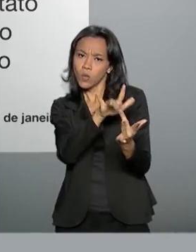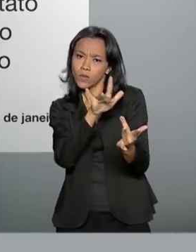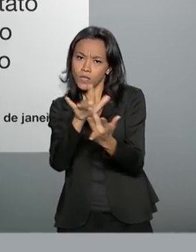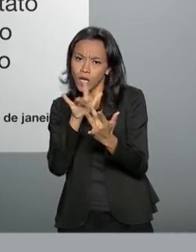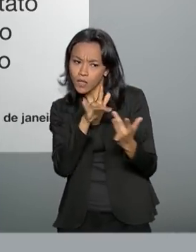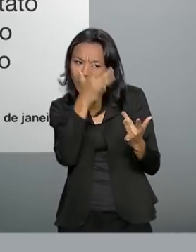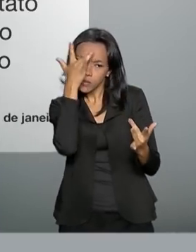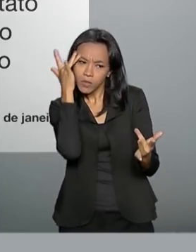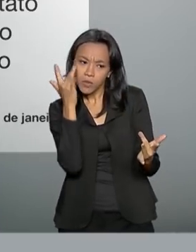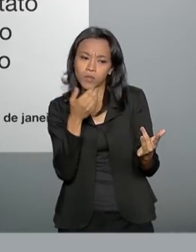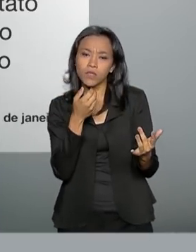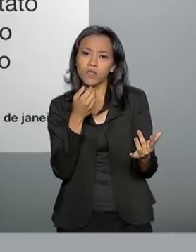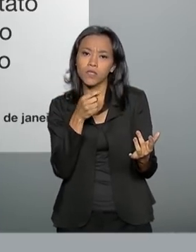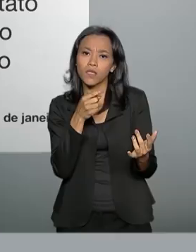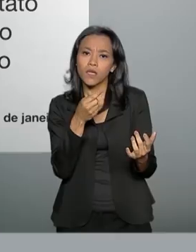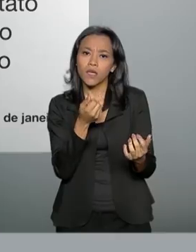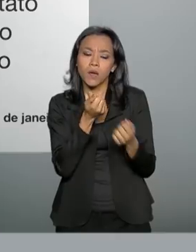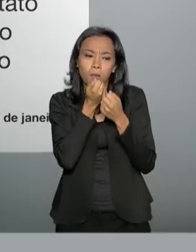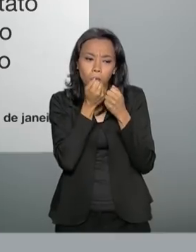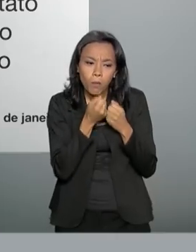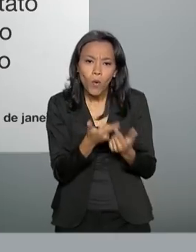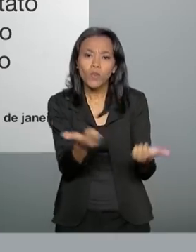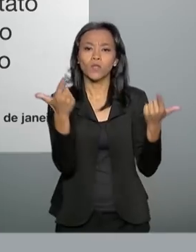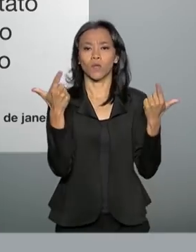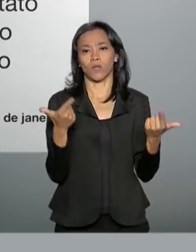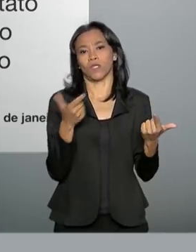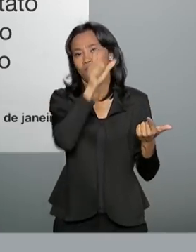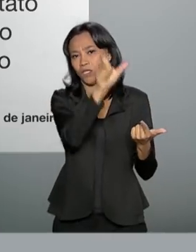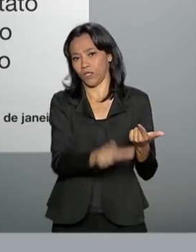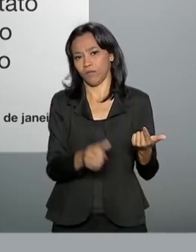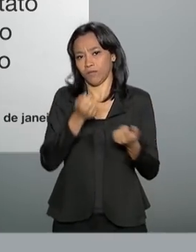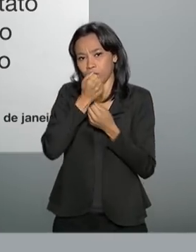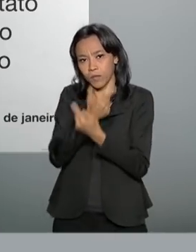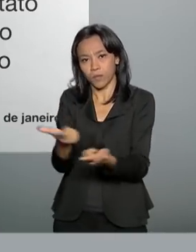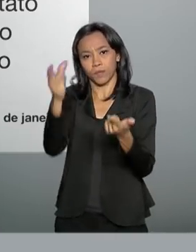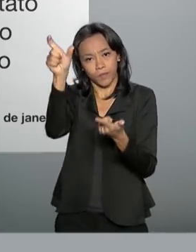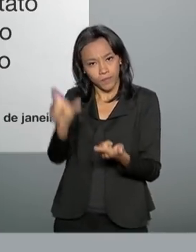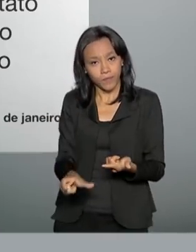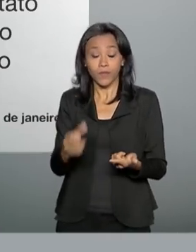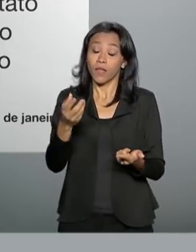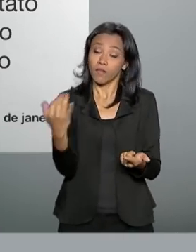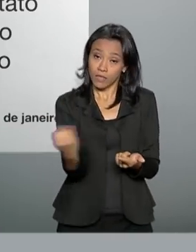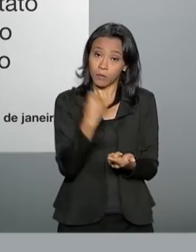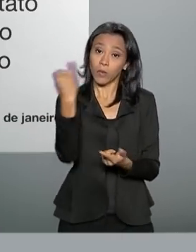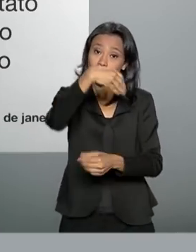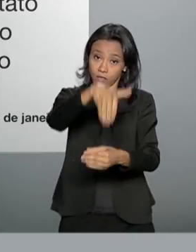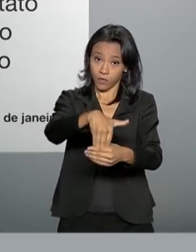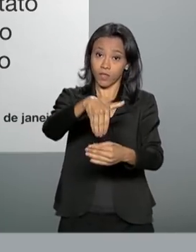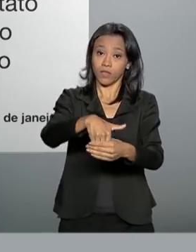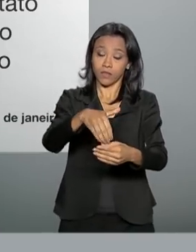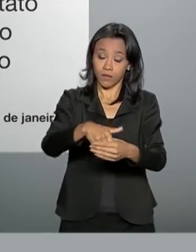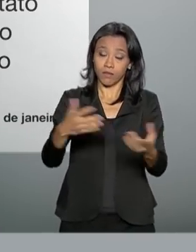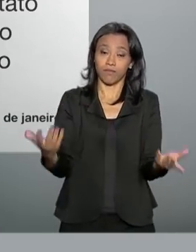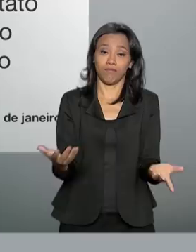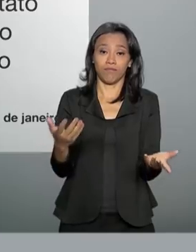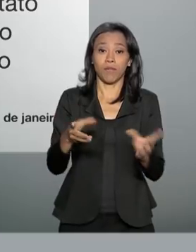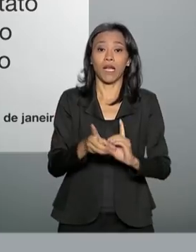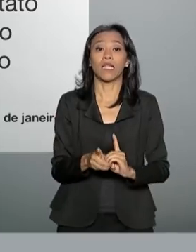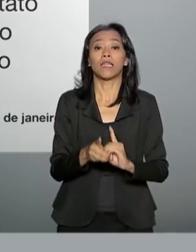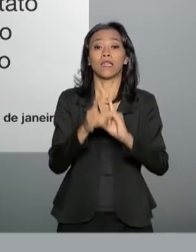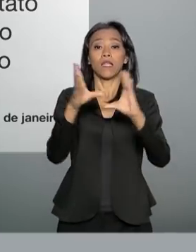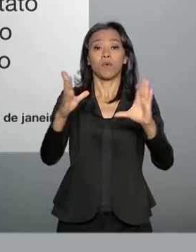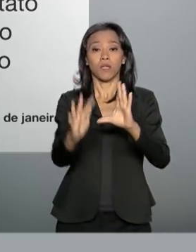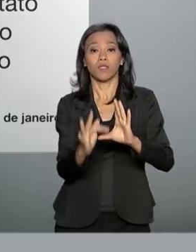candidatos desej desejando-lhes boa sorte o eleito será íssimo para a democracia e o